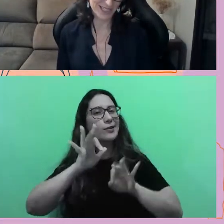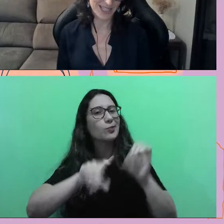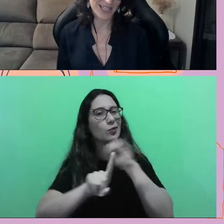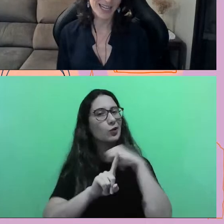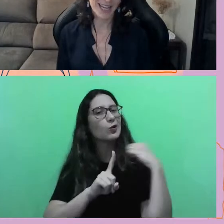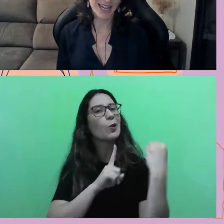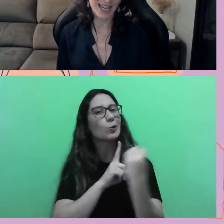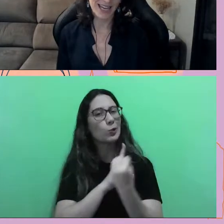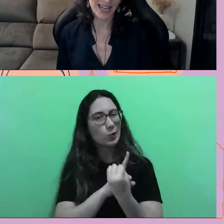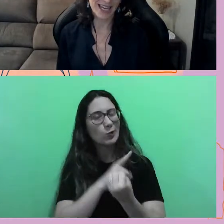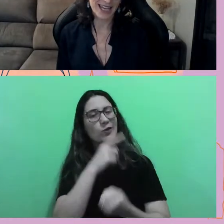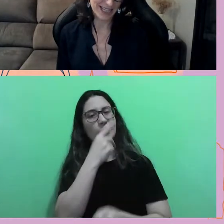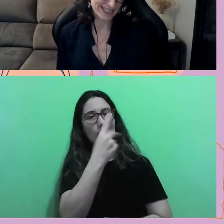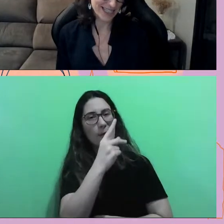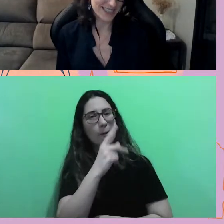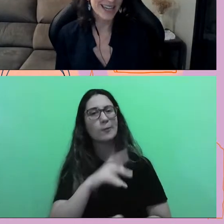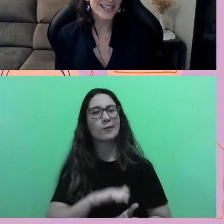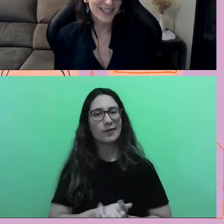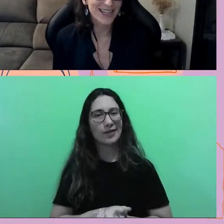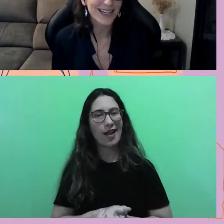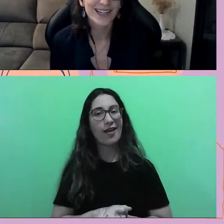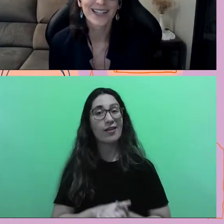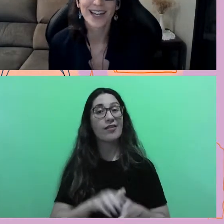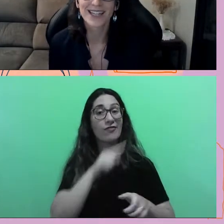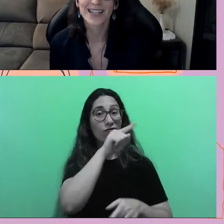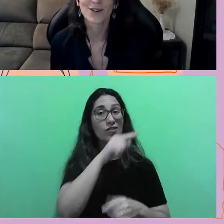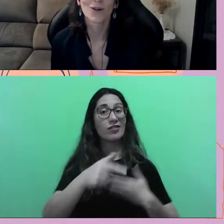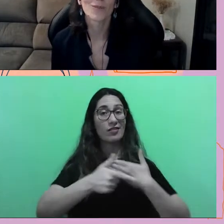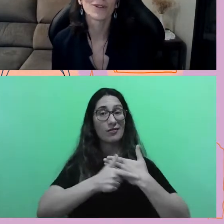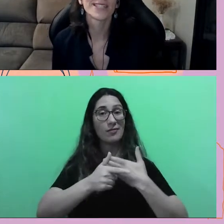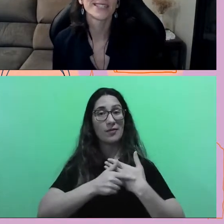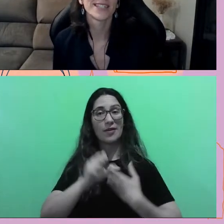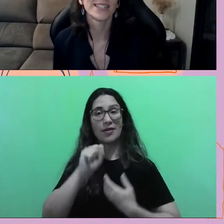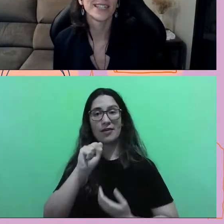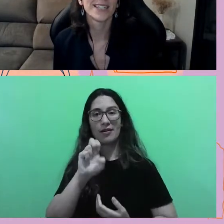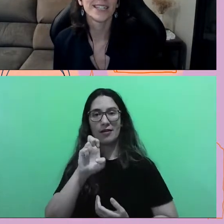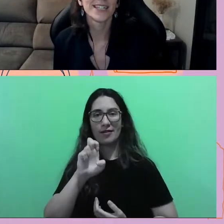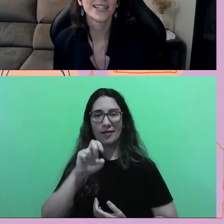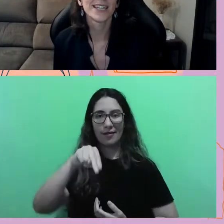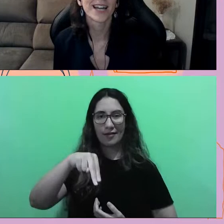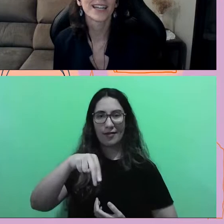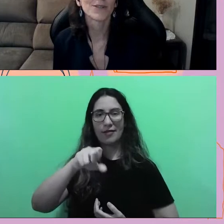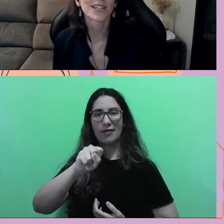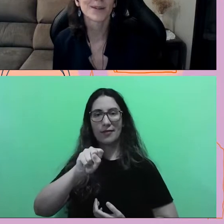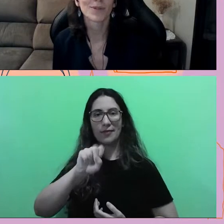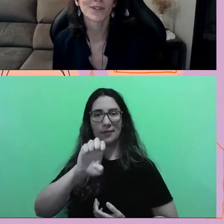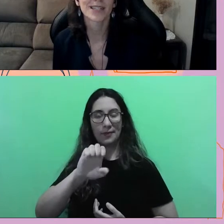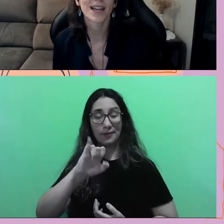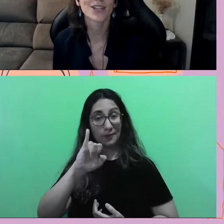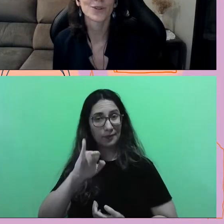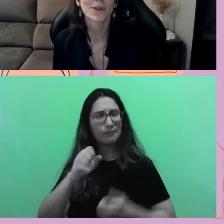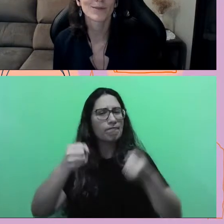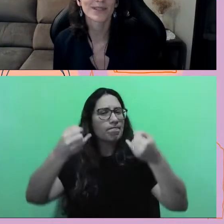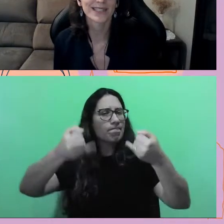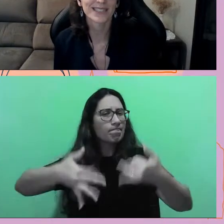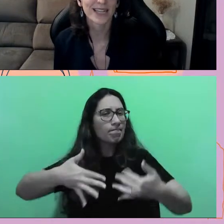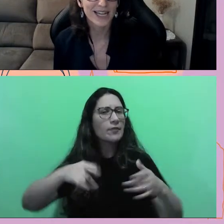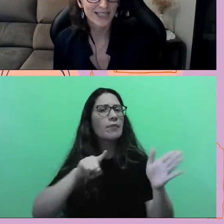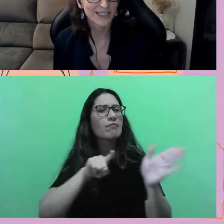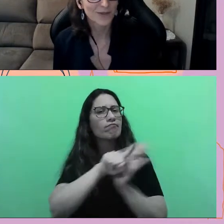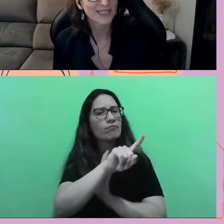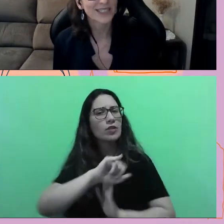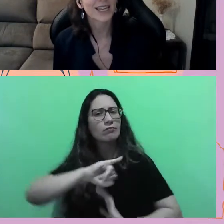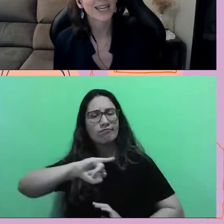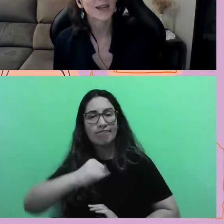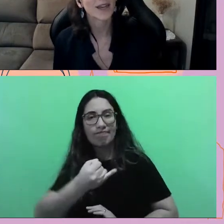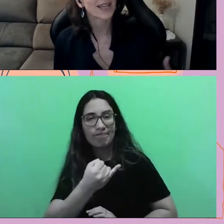você é sensei, né? Lá em Heliópolis. E aí eu queria aproveitar e te perguntar assim,